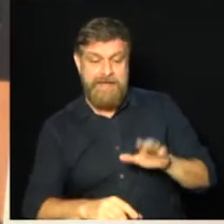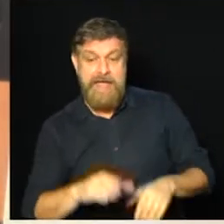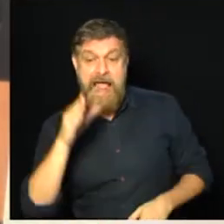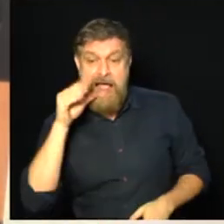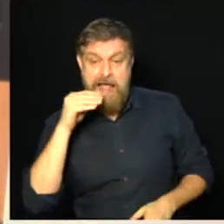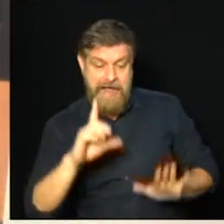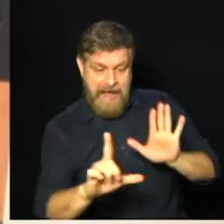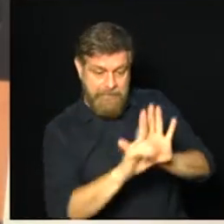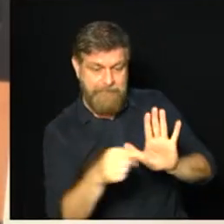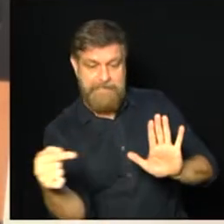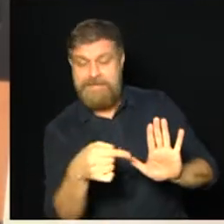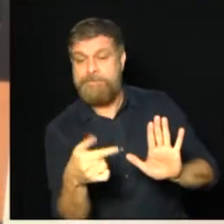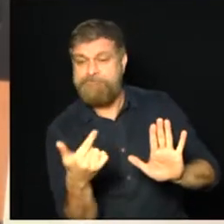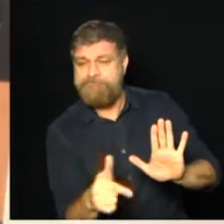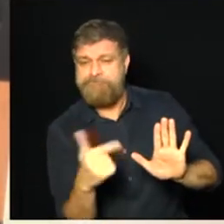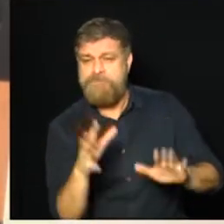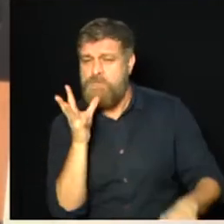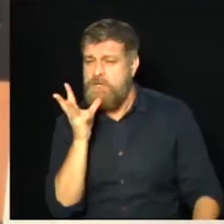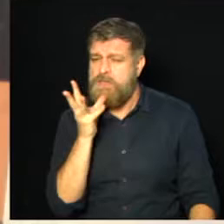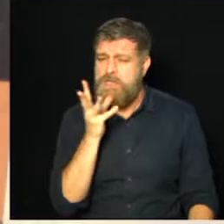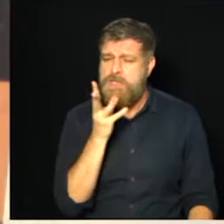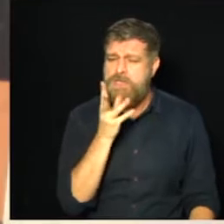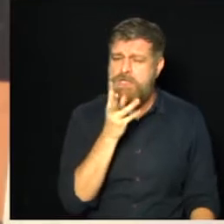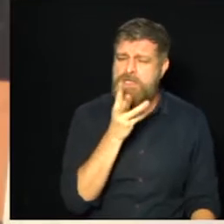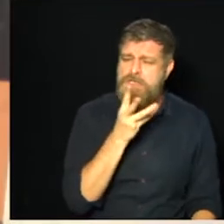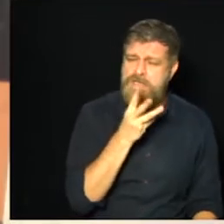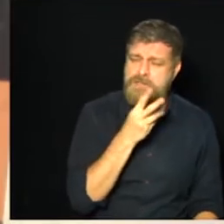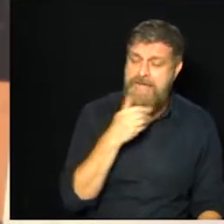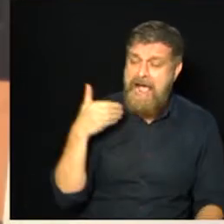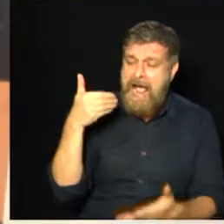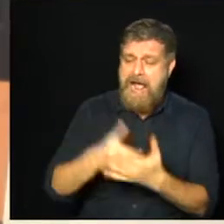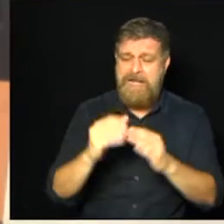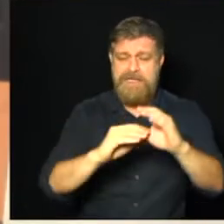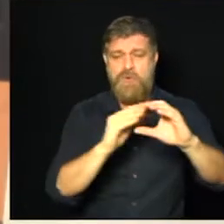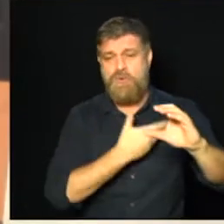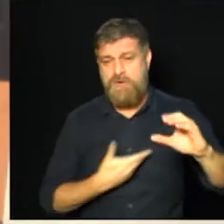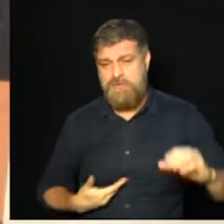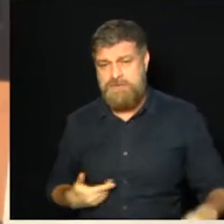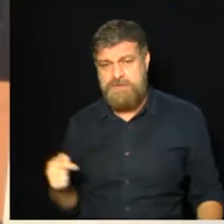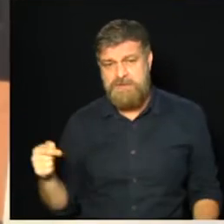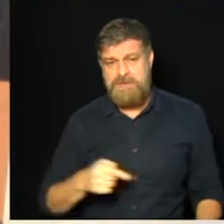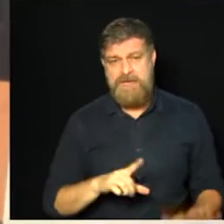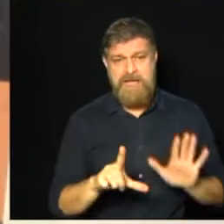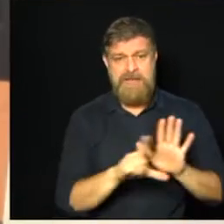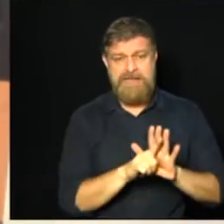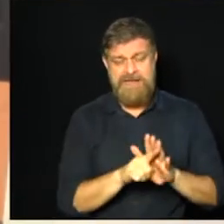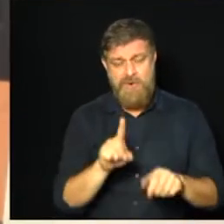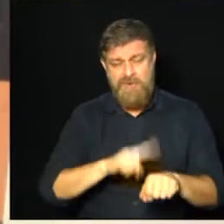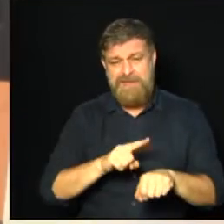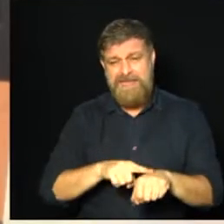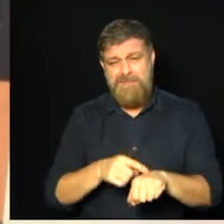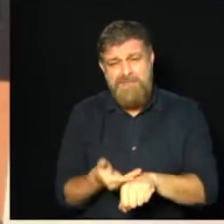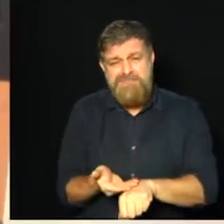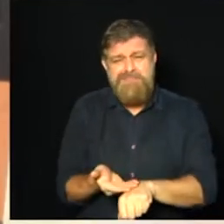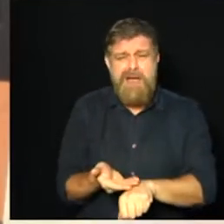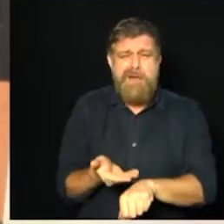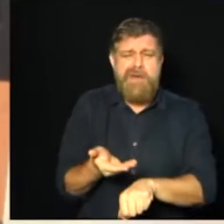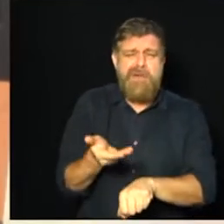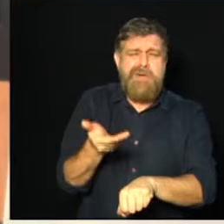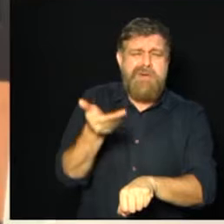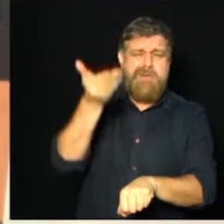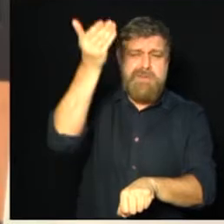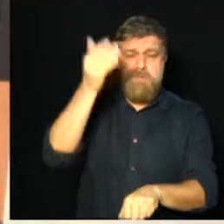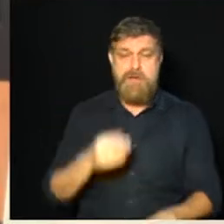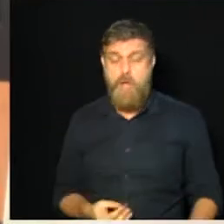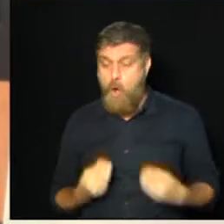lei. Ia demorar. Criando o cargo por lei até fazer o concurso, eu acho que o delay é muito maior do que isso, porque eu só vou poder trazer esse processo